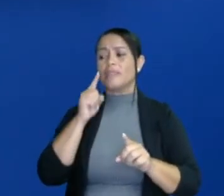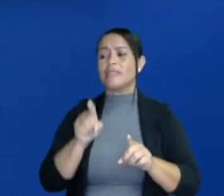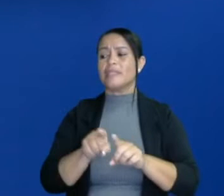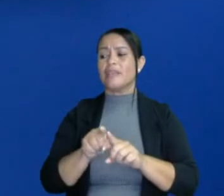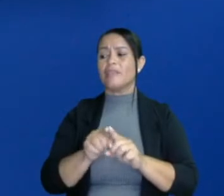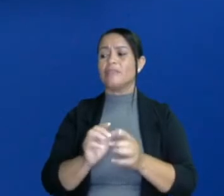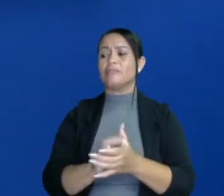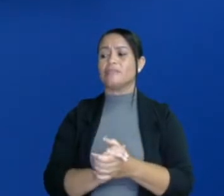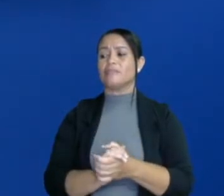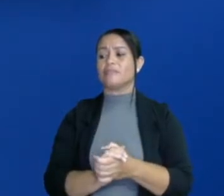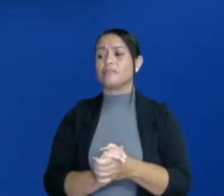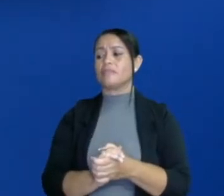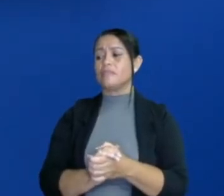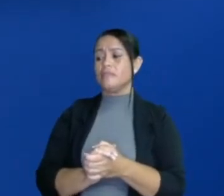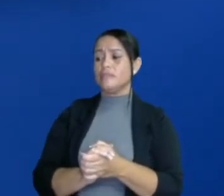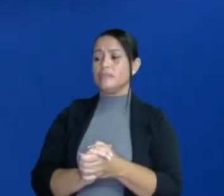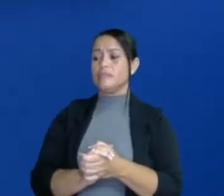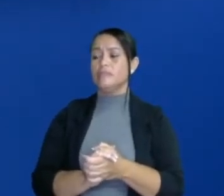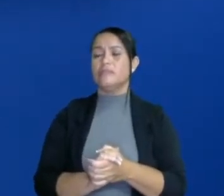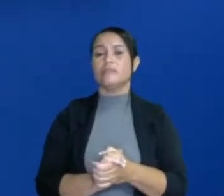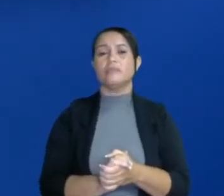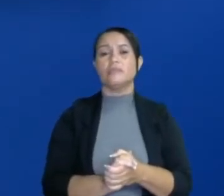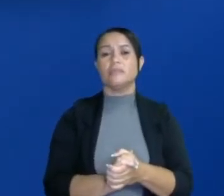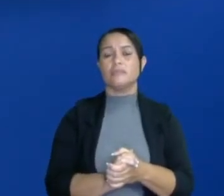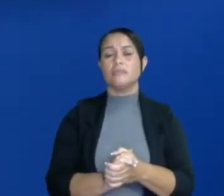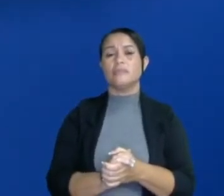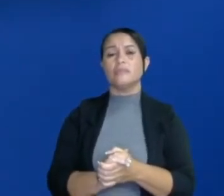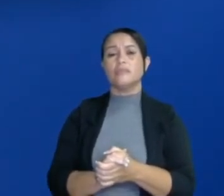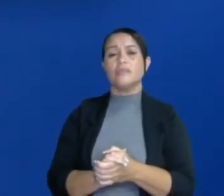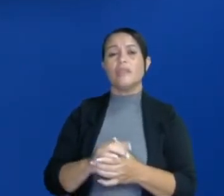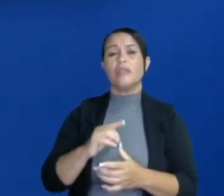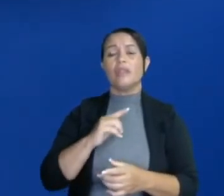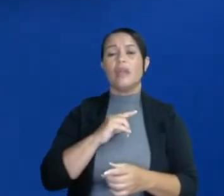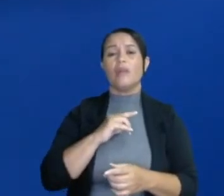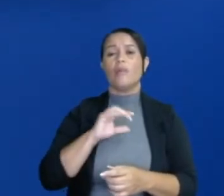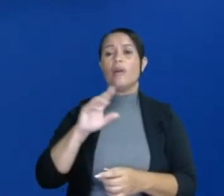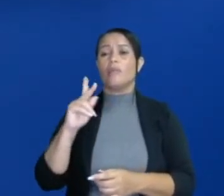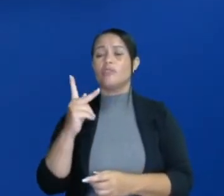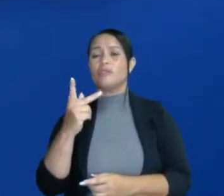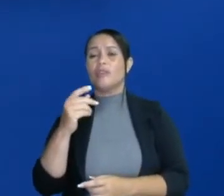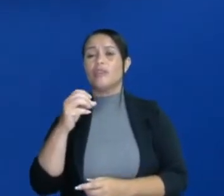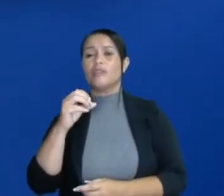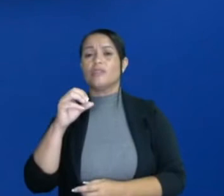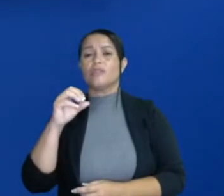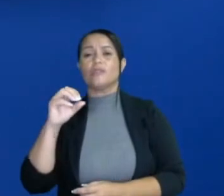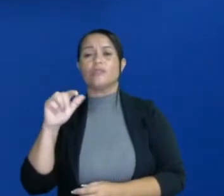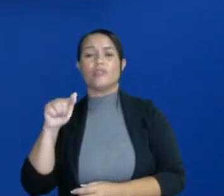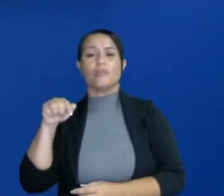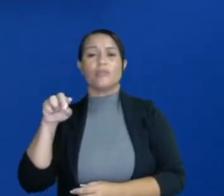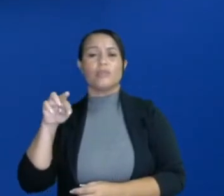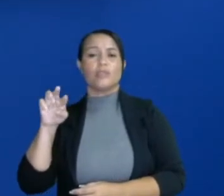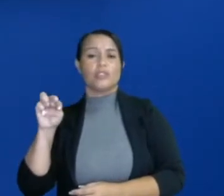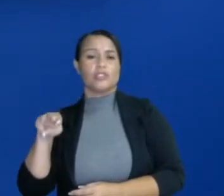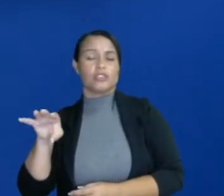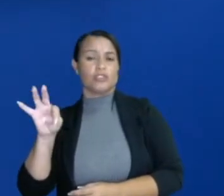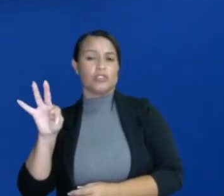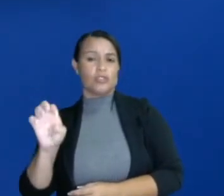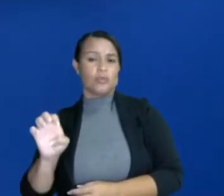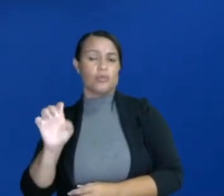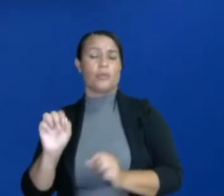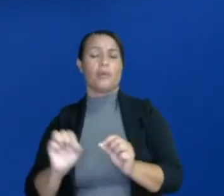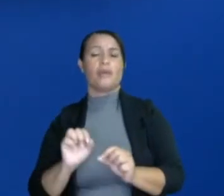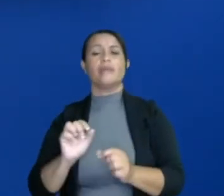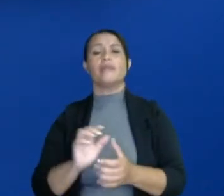hemisfério ocidental, né, para a esquerda do meridiano de Greenwich, e o hemisfério oriental à direita do meridiano de Greenwich,